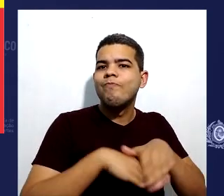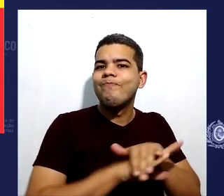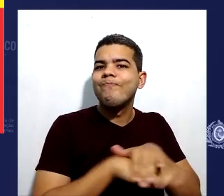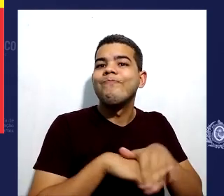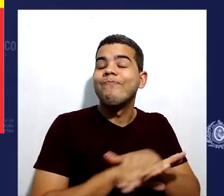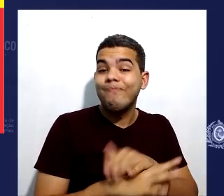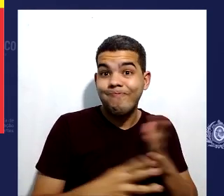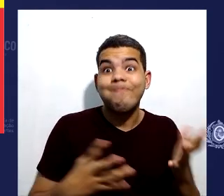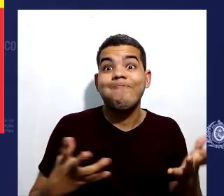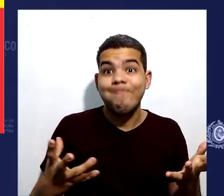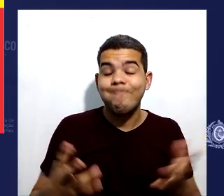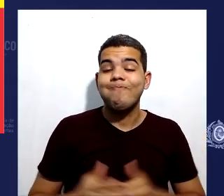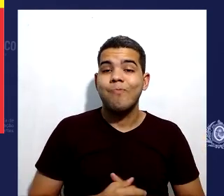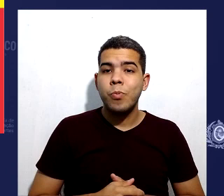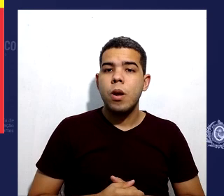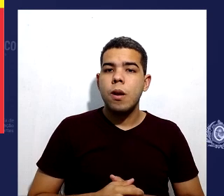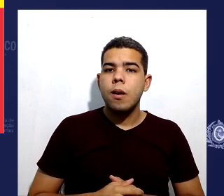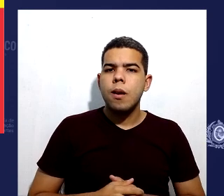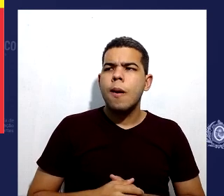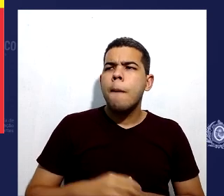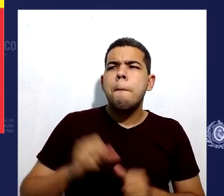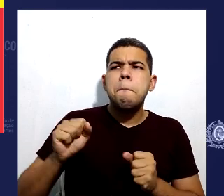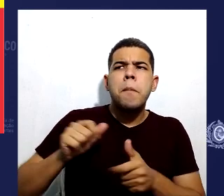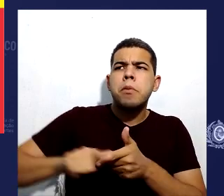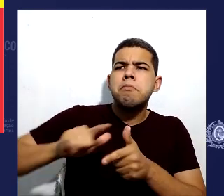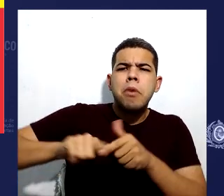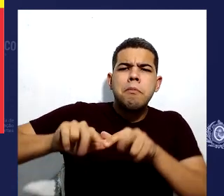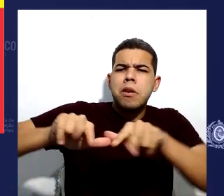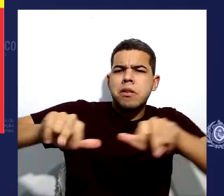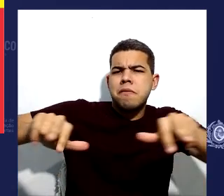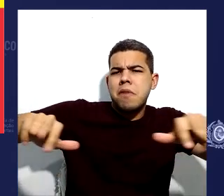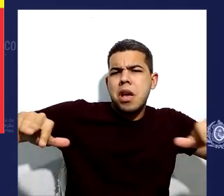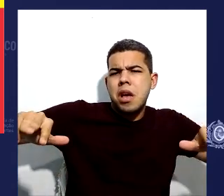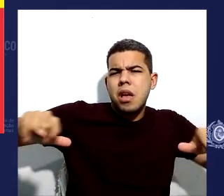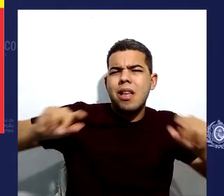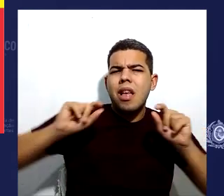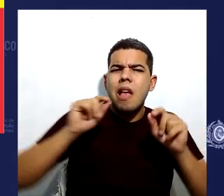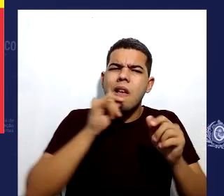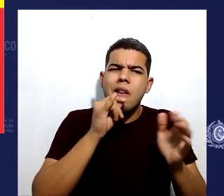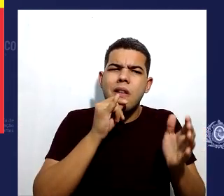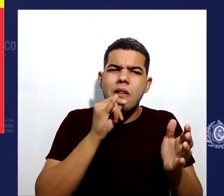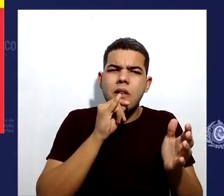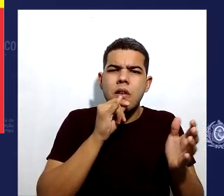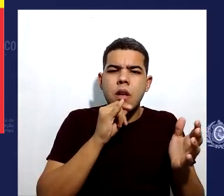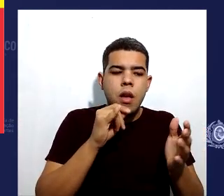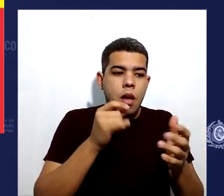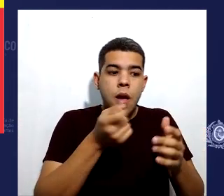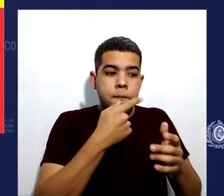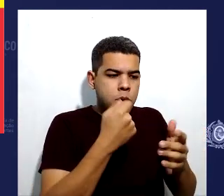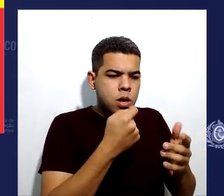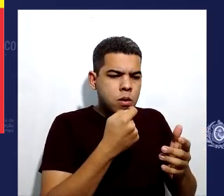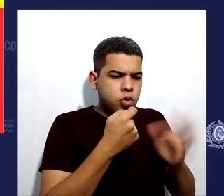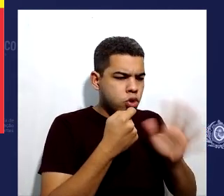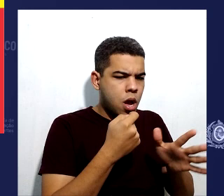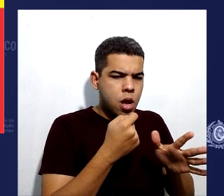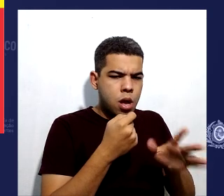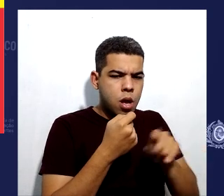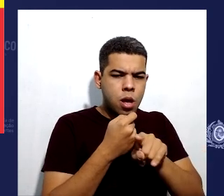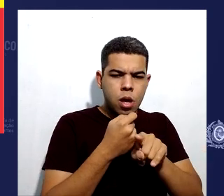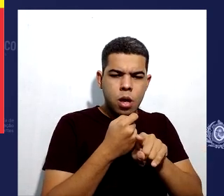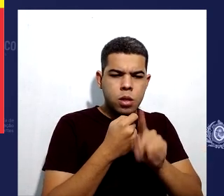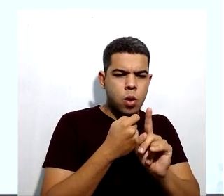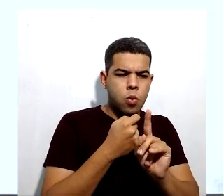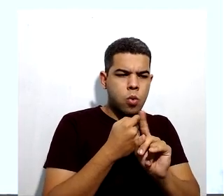como confusão entre medicamentos, ingestão de substâncias após o vencimento. Você,